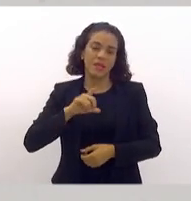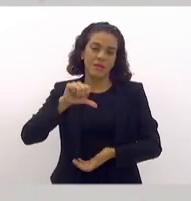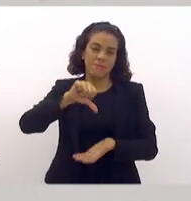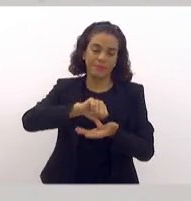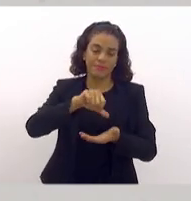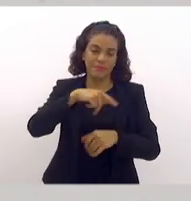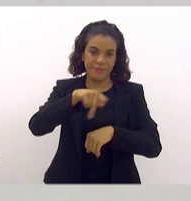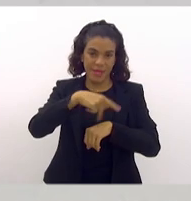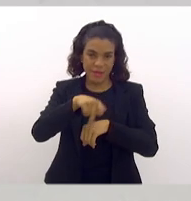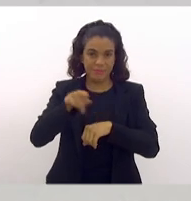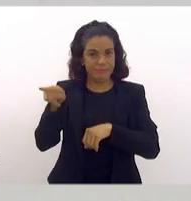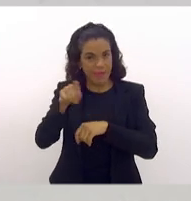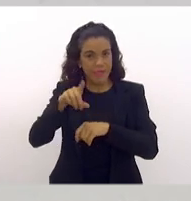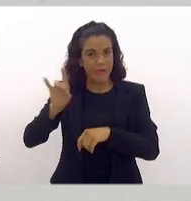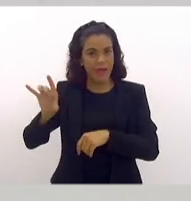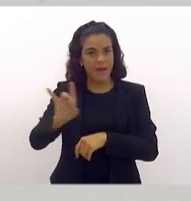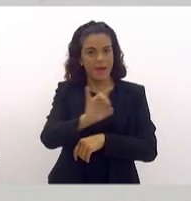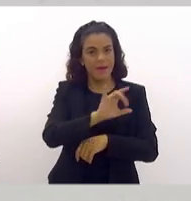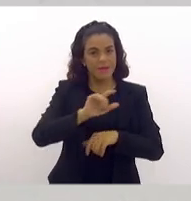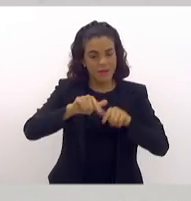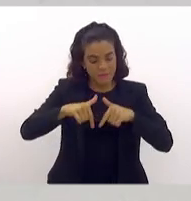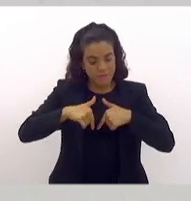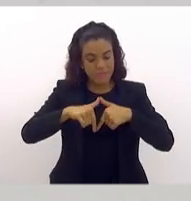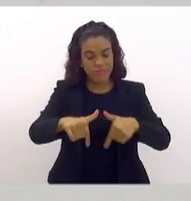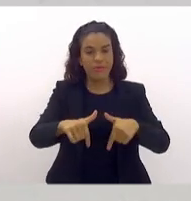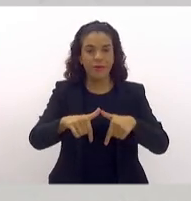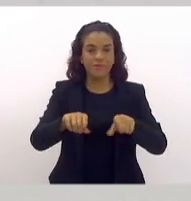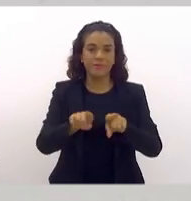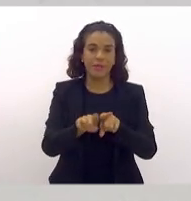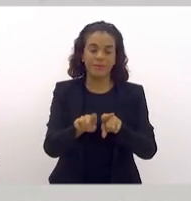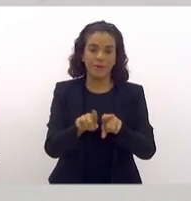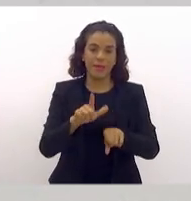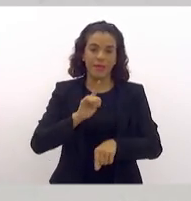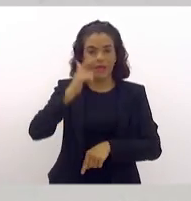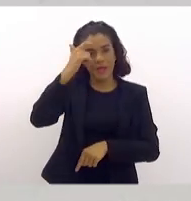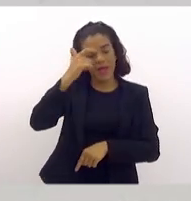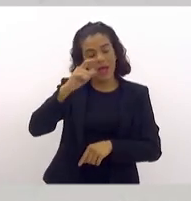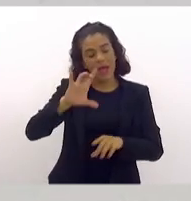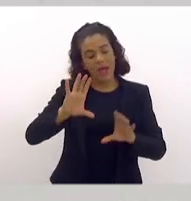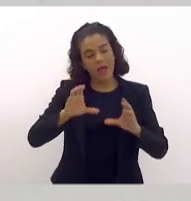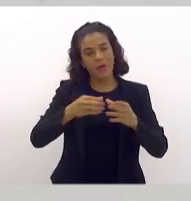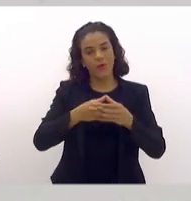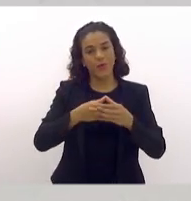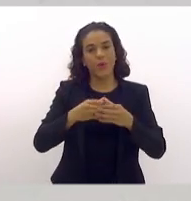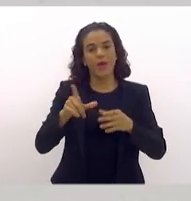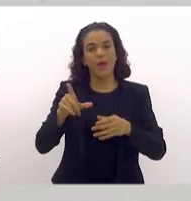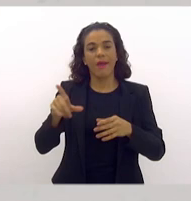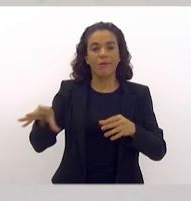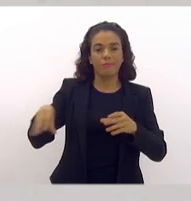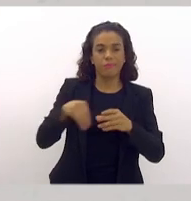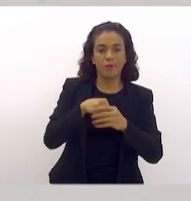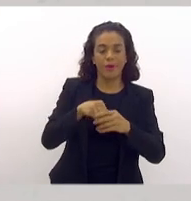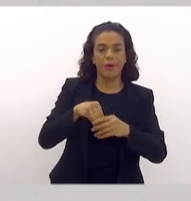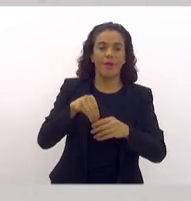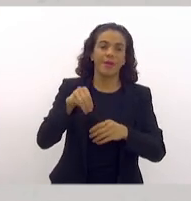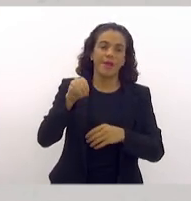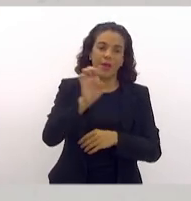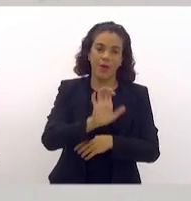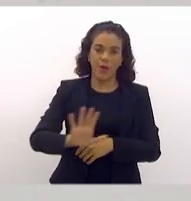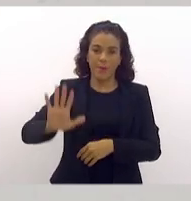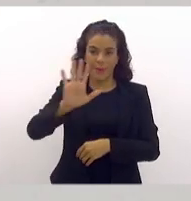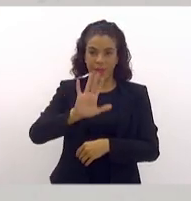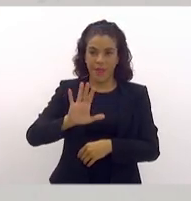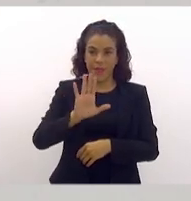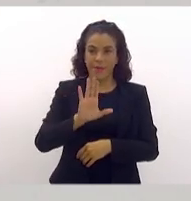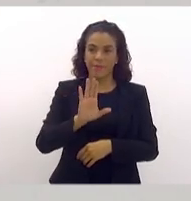também possam tomar providências. Além disso, a gente também é parte de uma rede europeia, que é o UNICEF, é